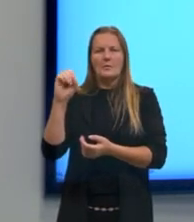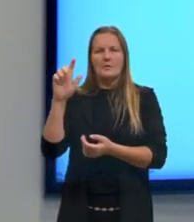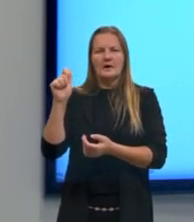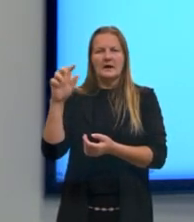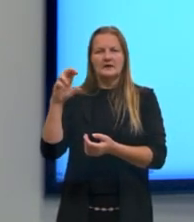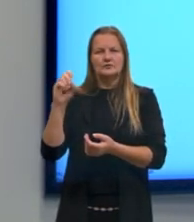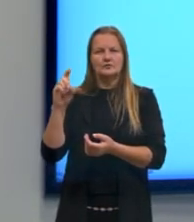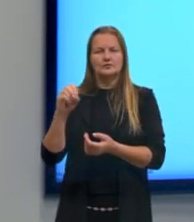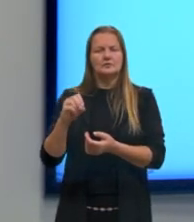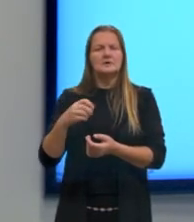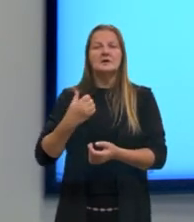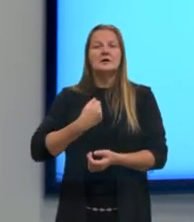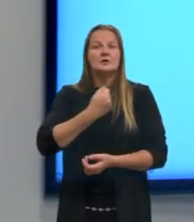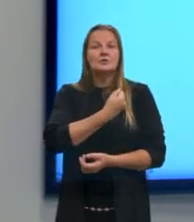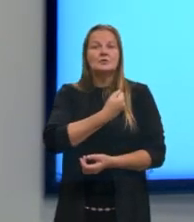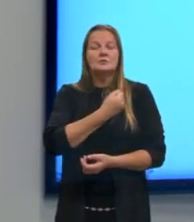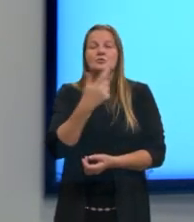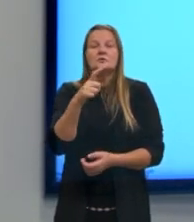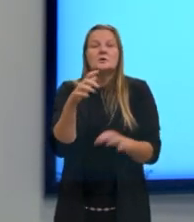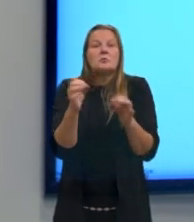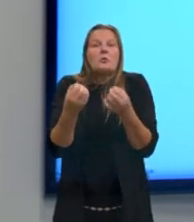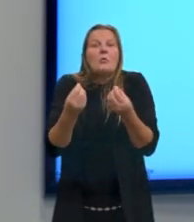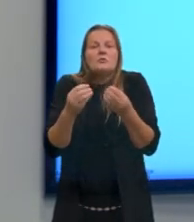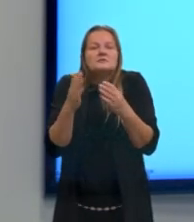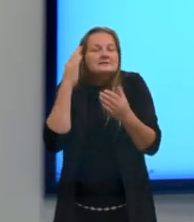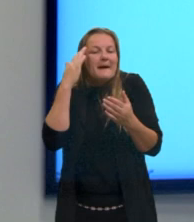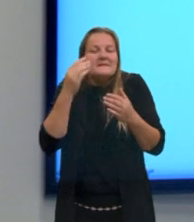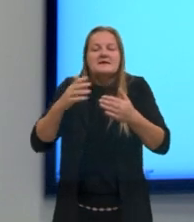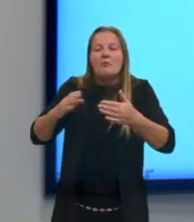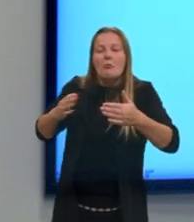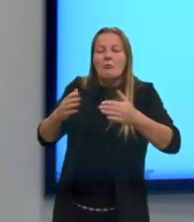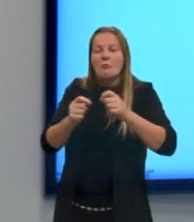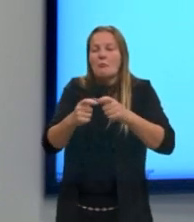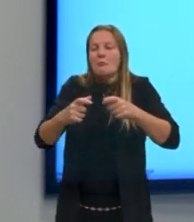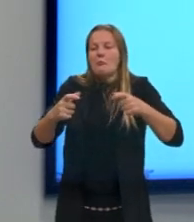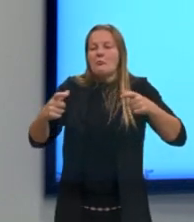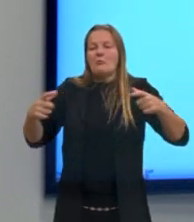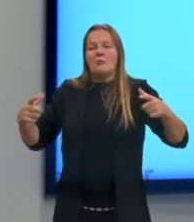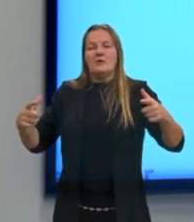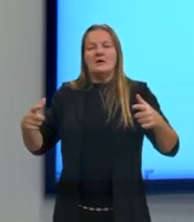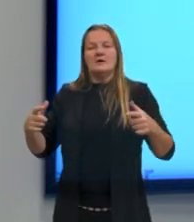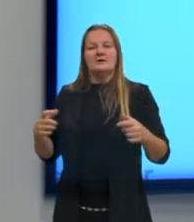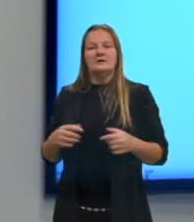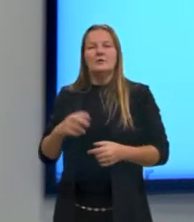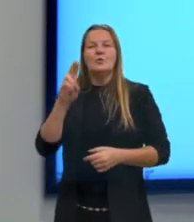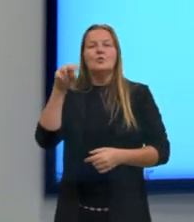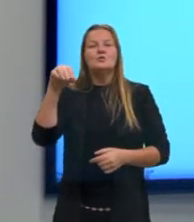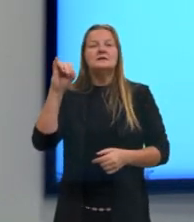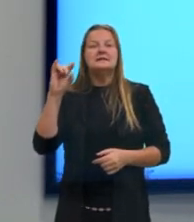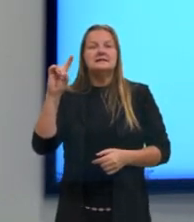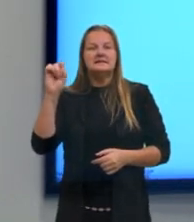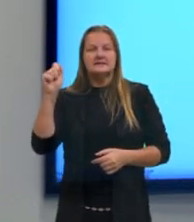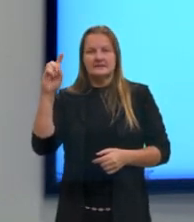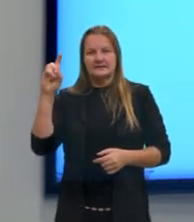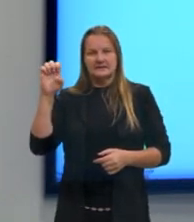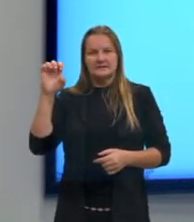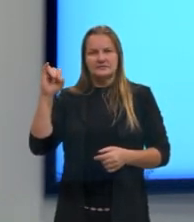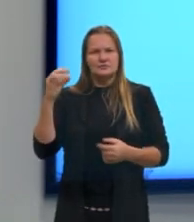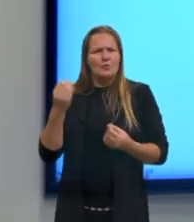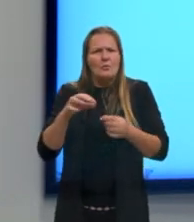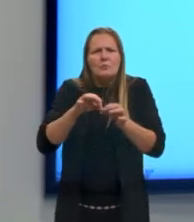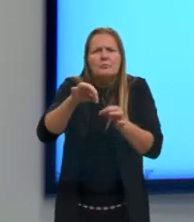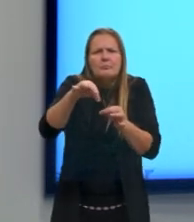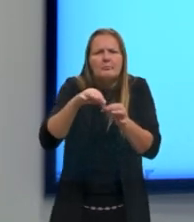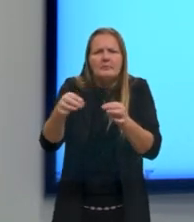que não tem dimensão o que que é isso que eu coloquei aqui admissional não tem unidade de medida tá